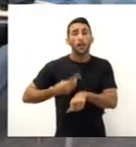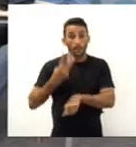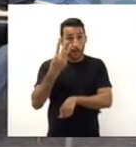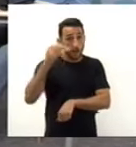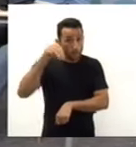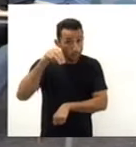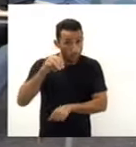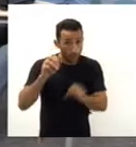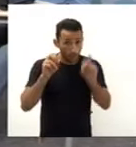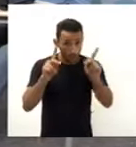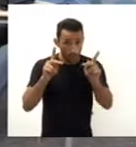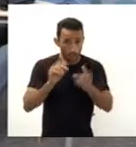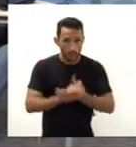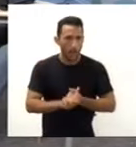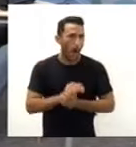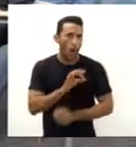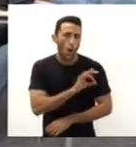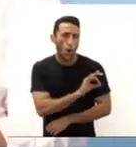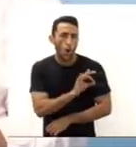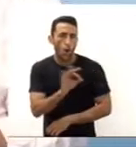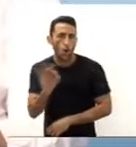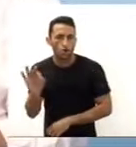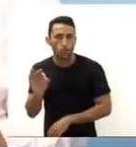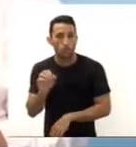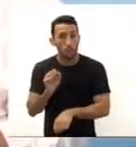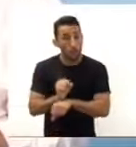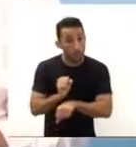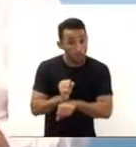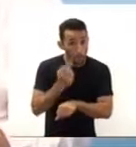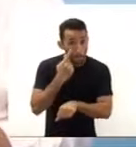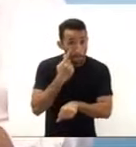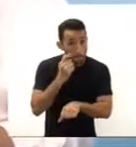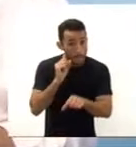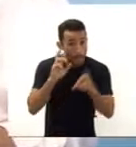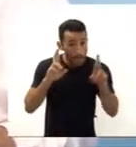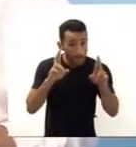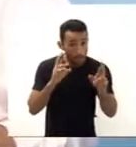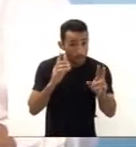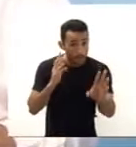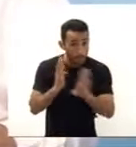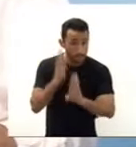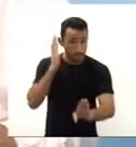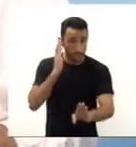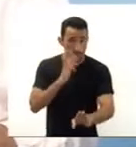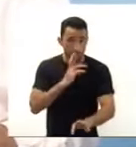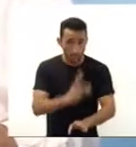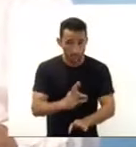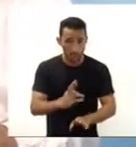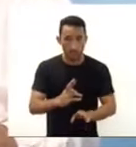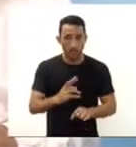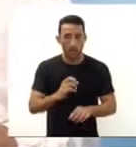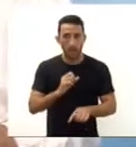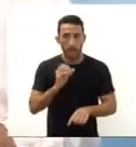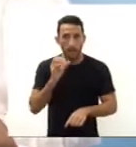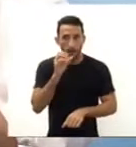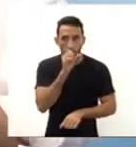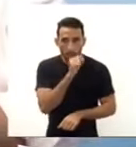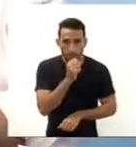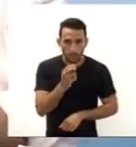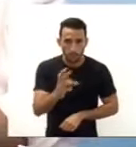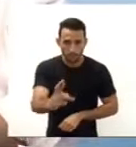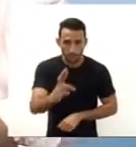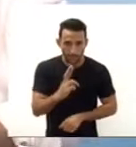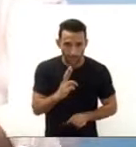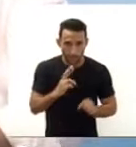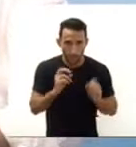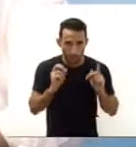minutinhos. Acho que Vale. tá de bom tamanho. Pessoal, eu acho que vocês conseguem, hein? Estou contando com vocês. Rapidinho, tá? 3 minutos para